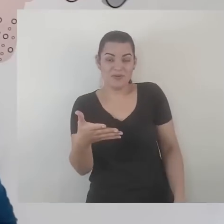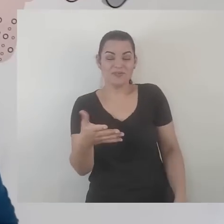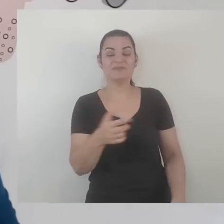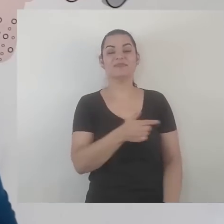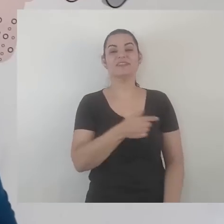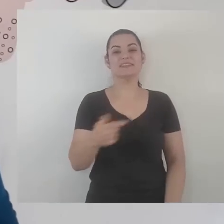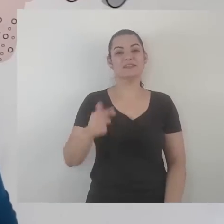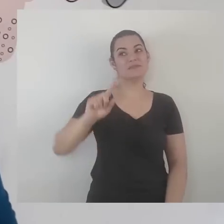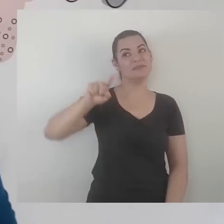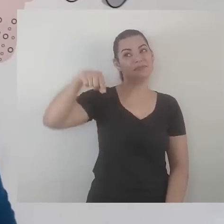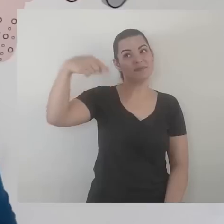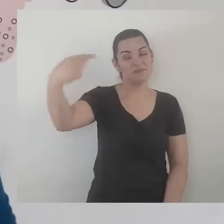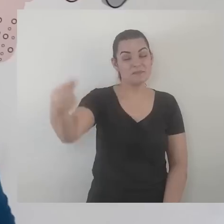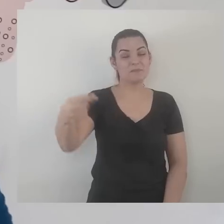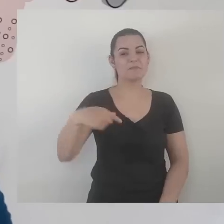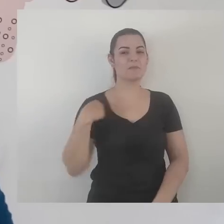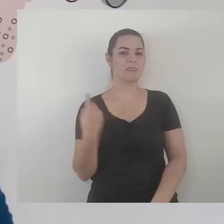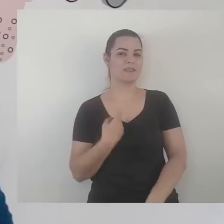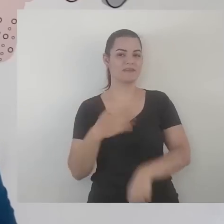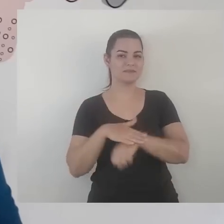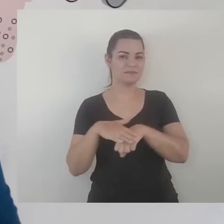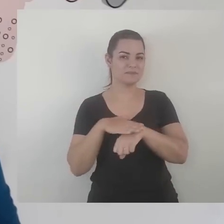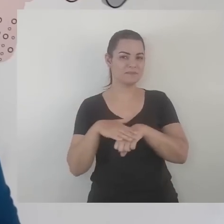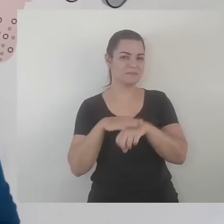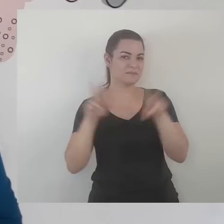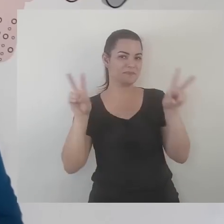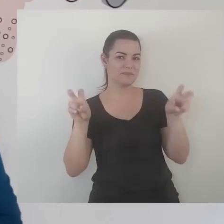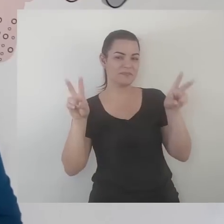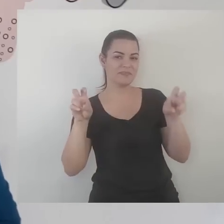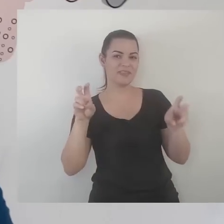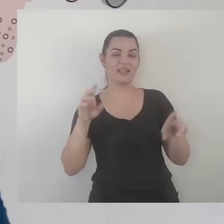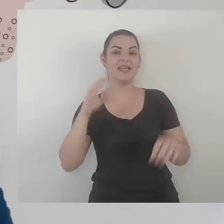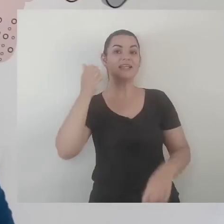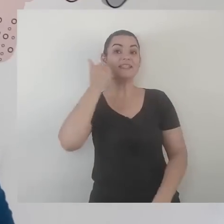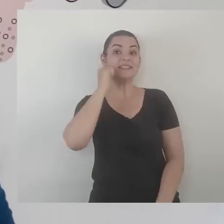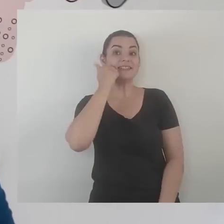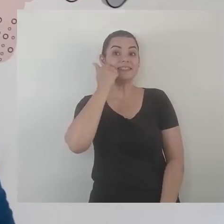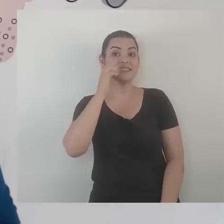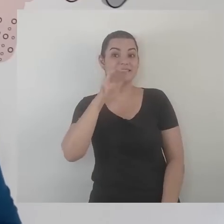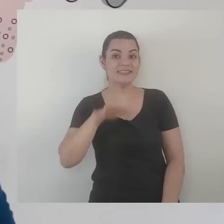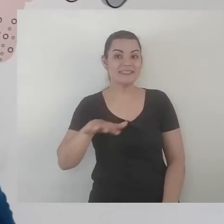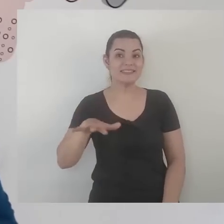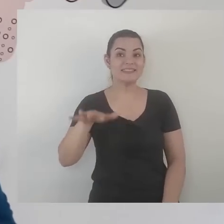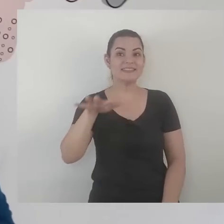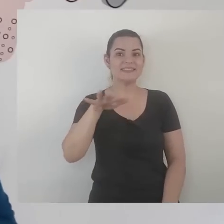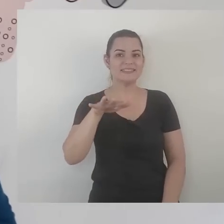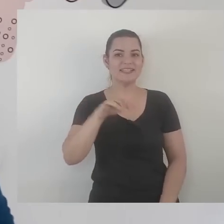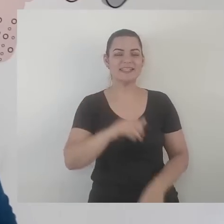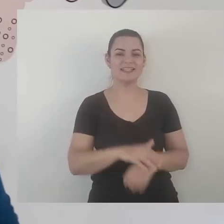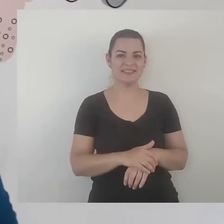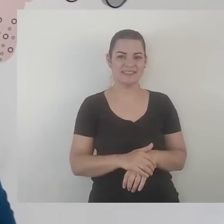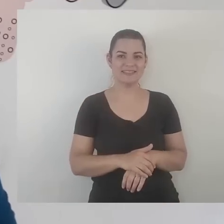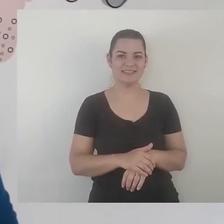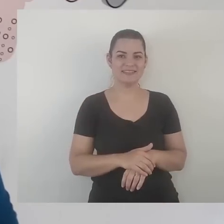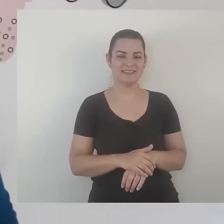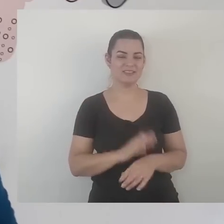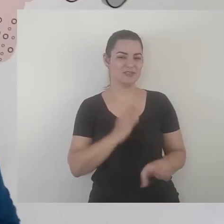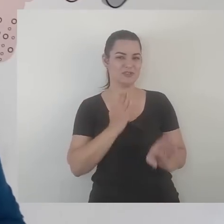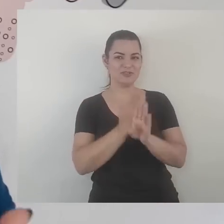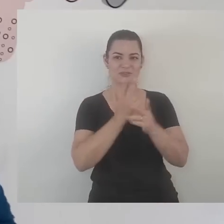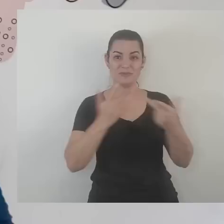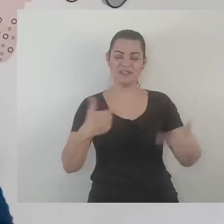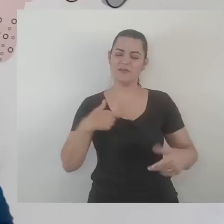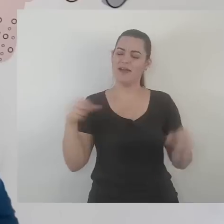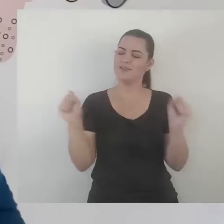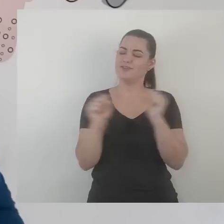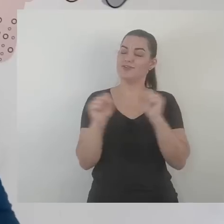semana, vamos falar sobre as descobertas da ciência. A Pro adora! E